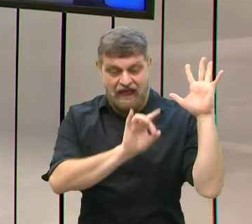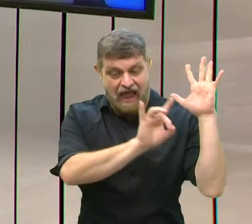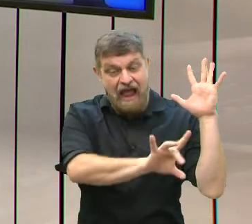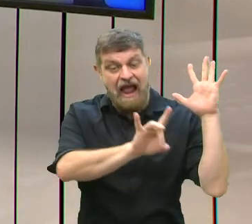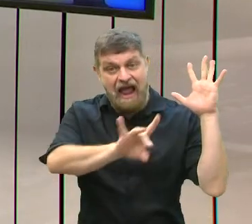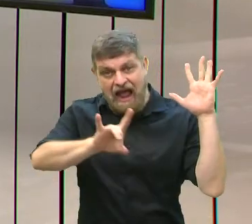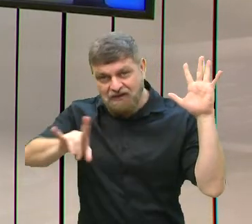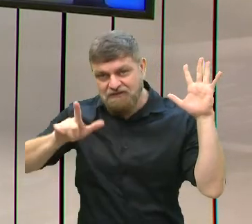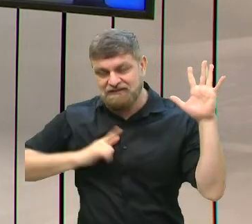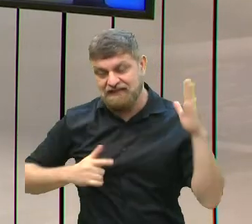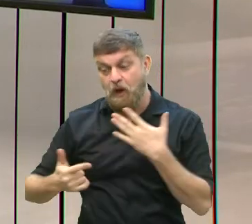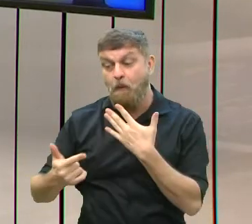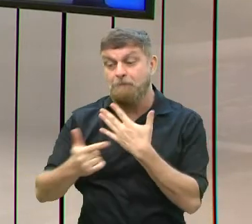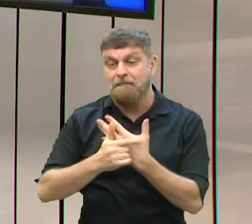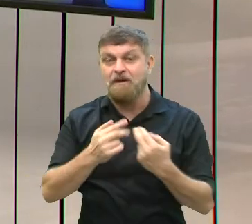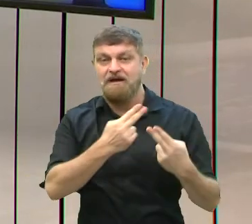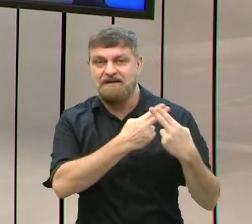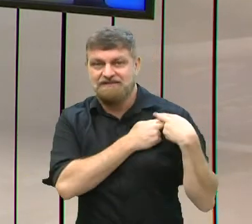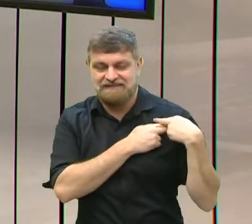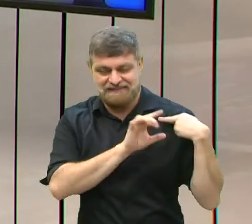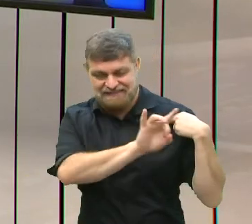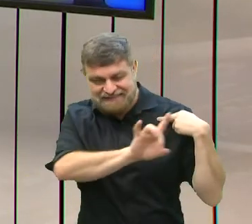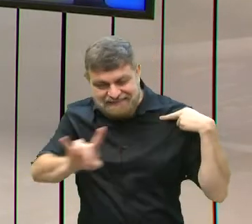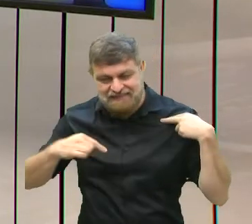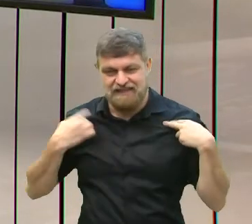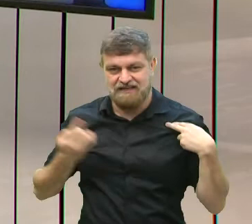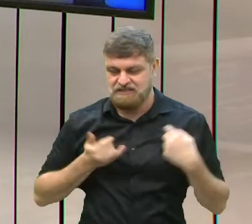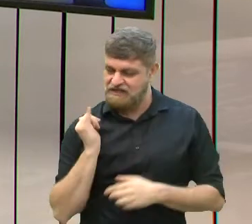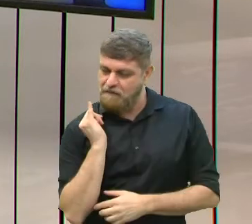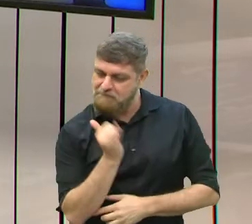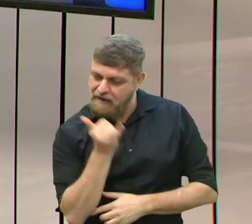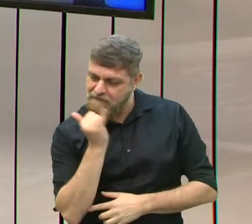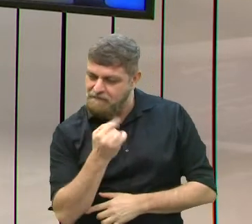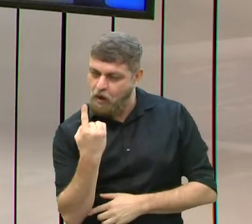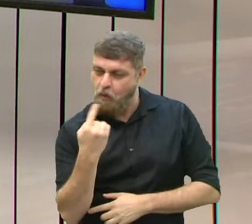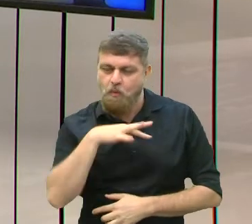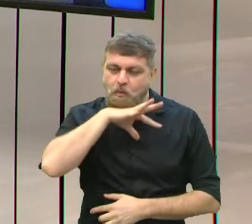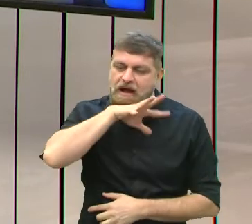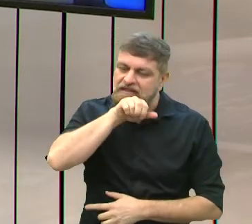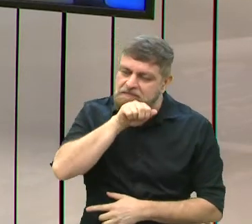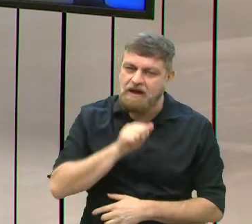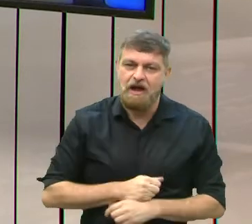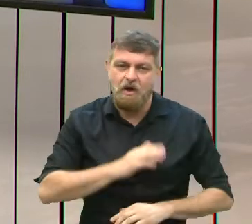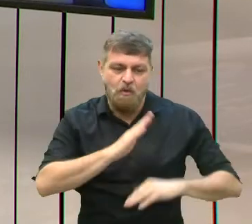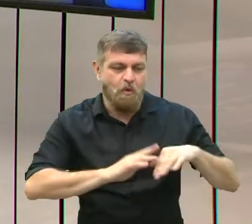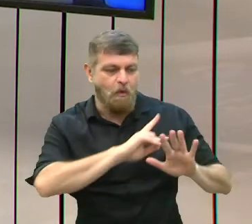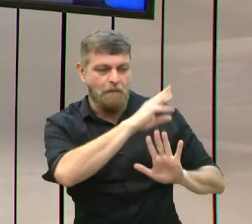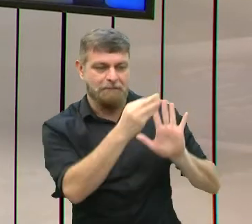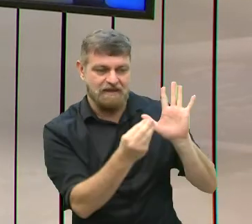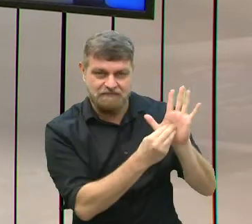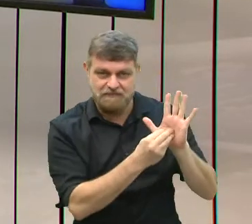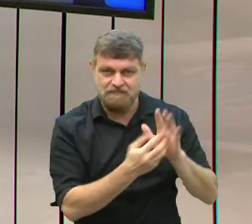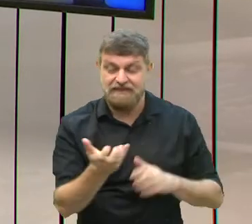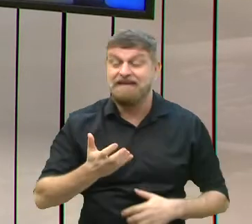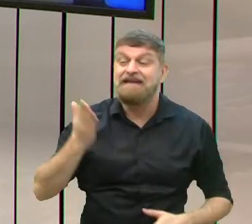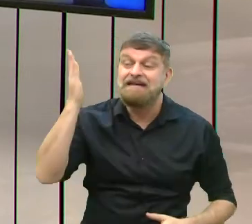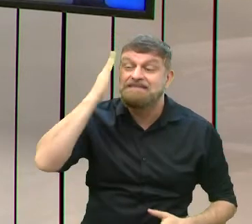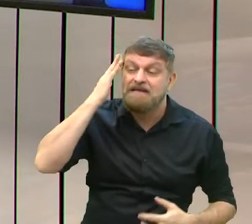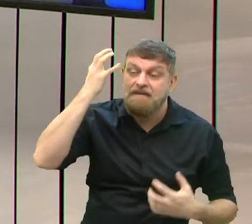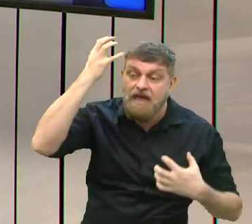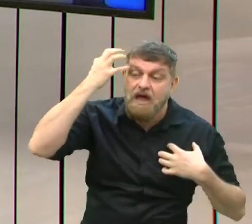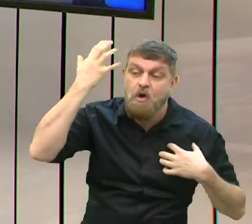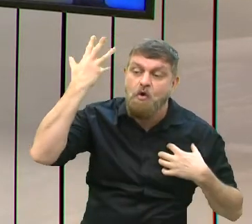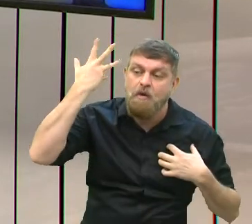papel específico, então cada semana a gente vem aqui falar de um animal ou de uma situação do meio ambiente. Agora, o mico-leão dourado,